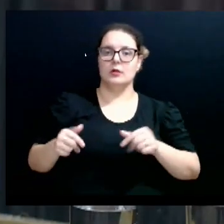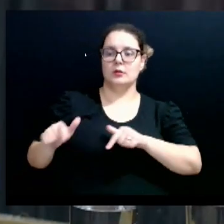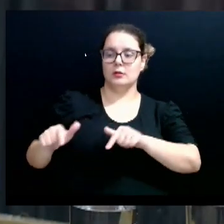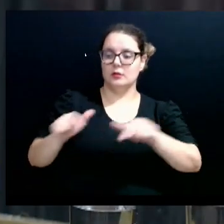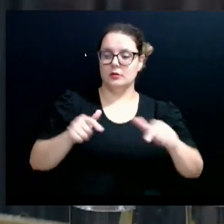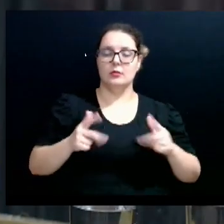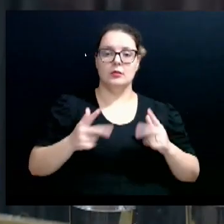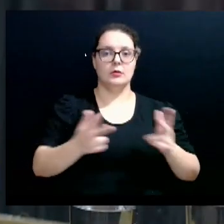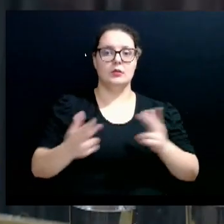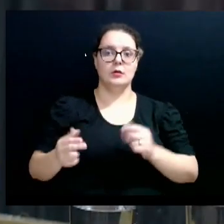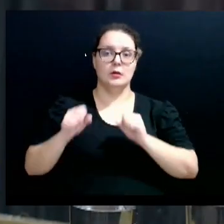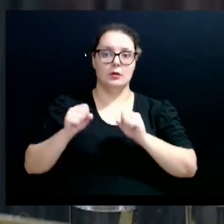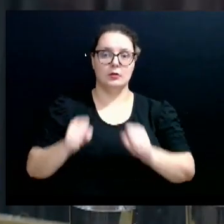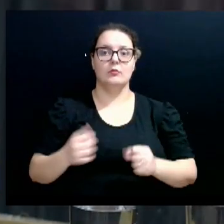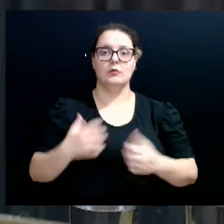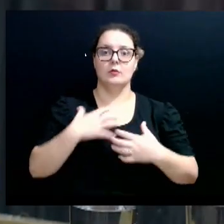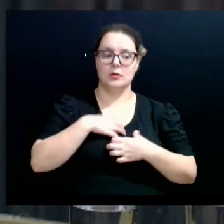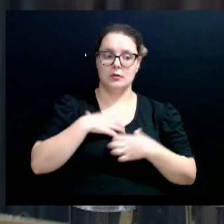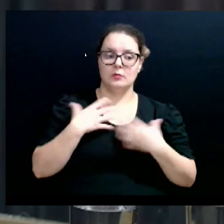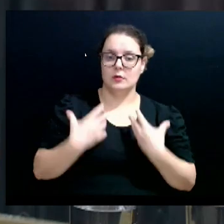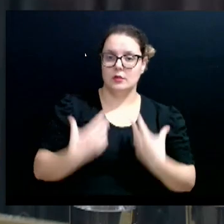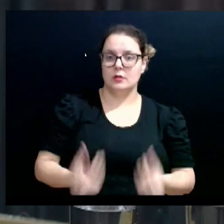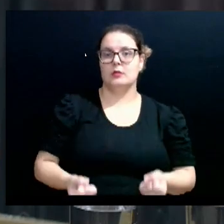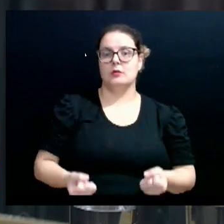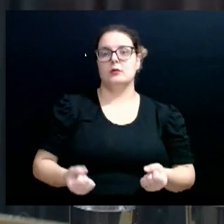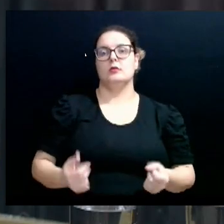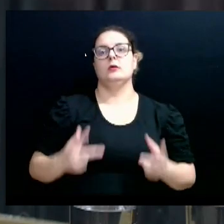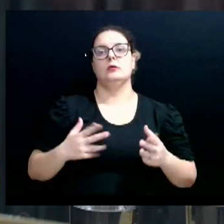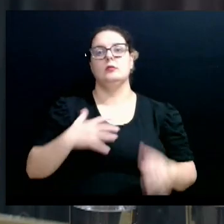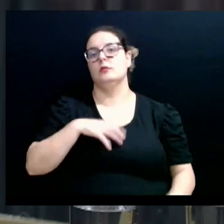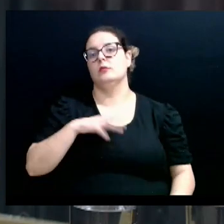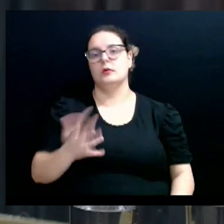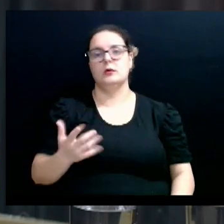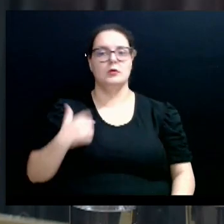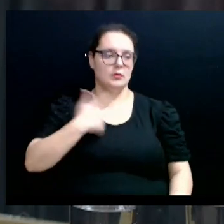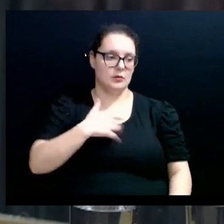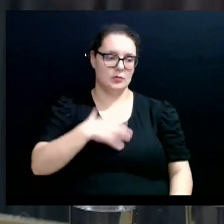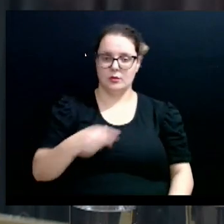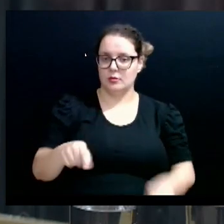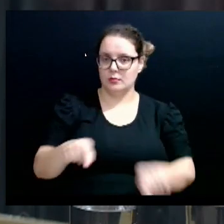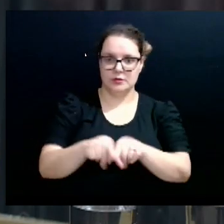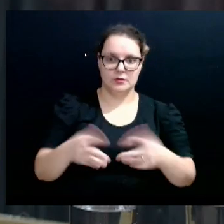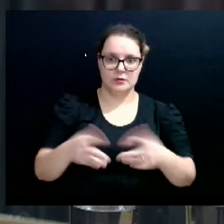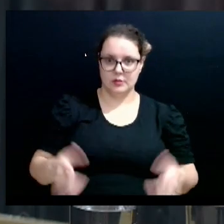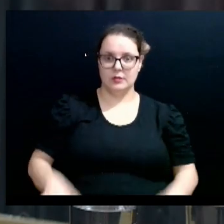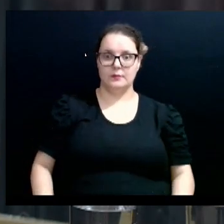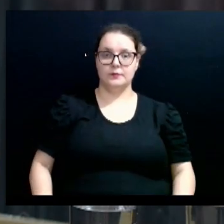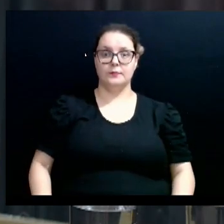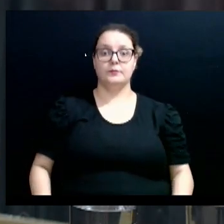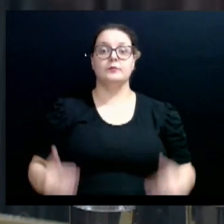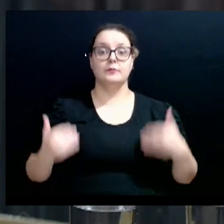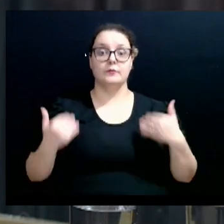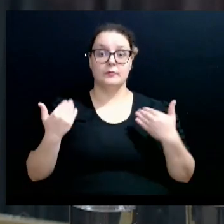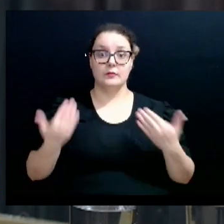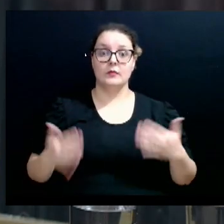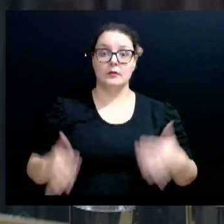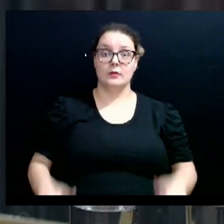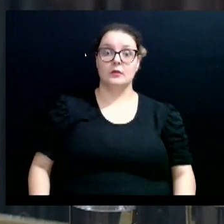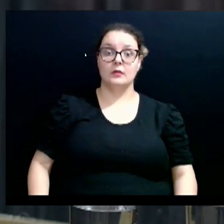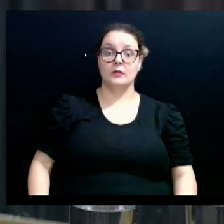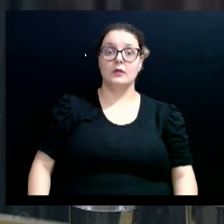ser aceitas da maneira como éramos, e os nossos filhos também. Então, Olha só. Porque elas